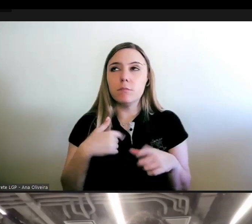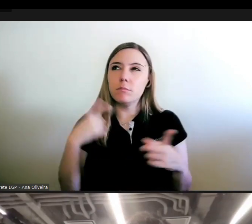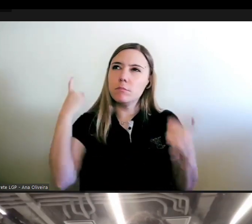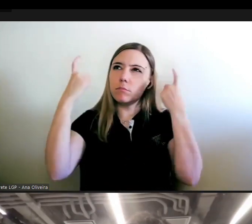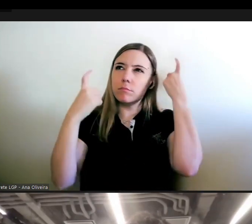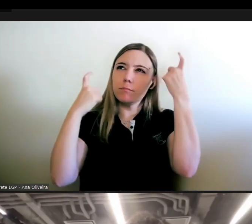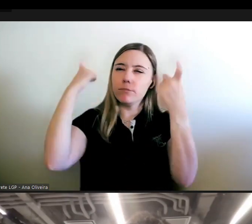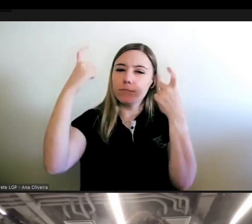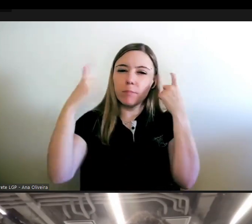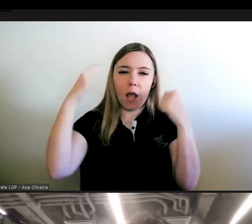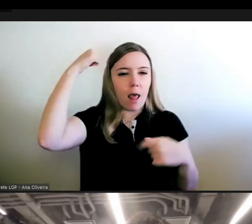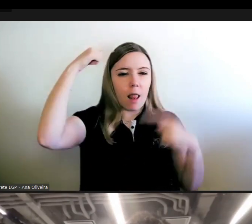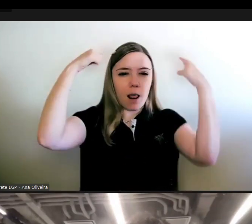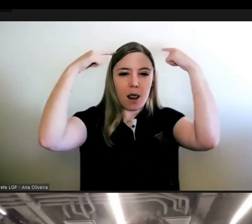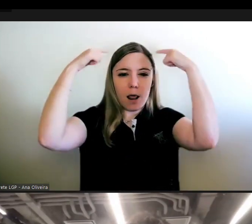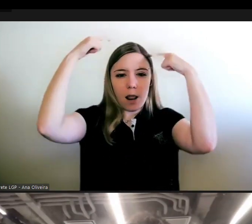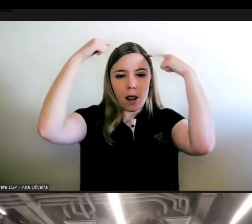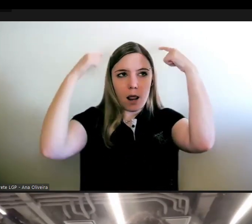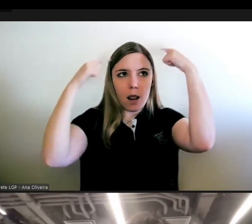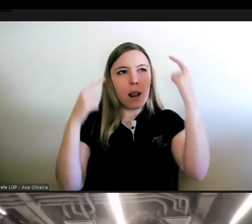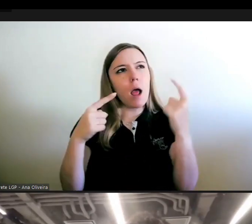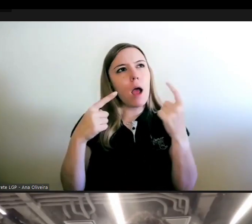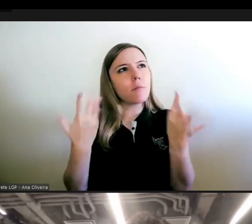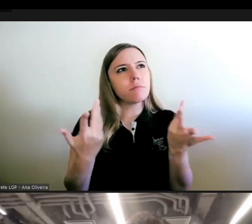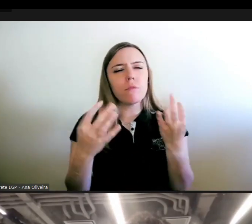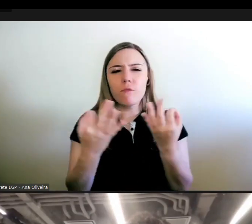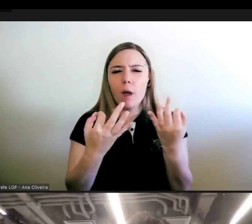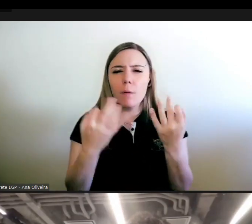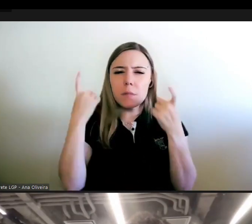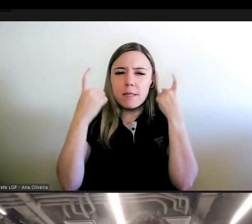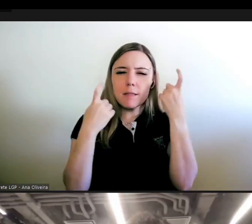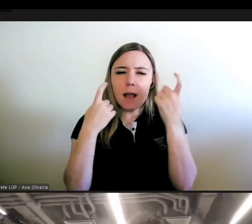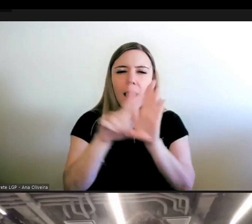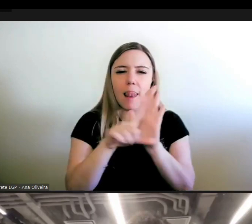da quantidade de enquadramentos legais que